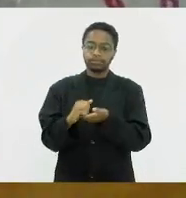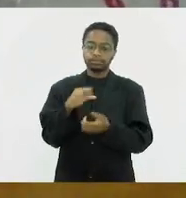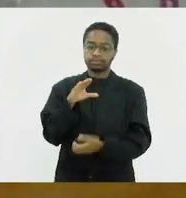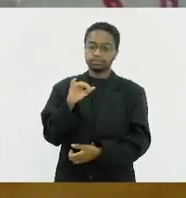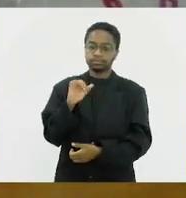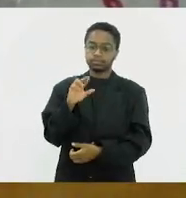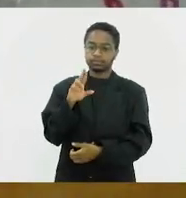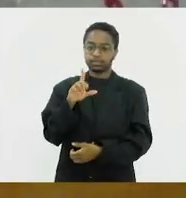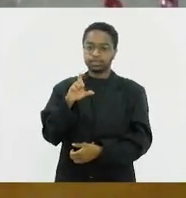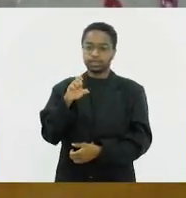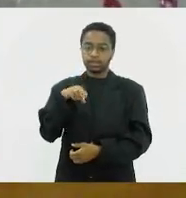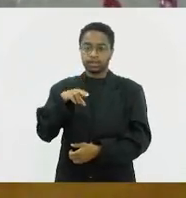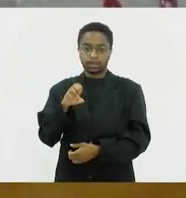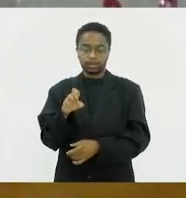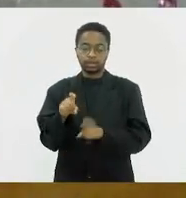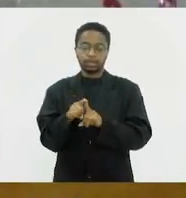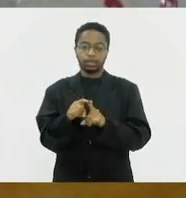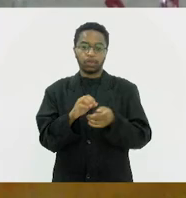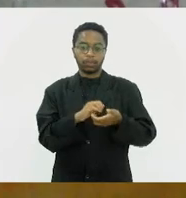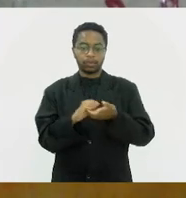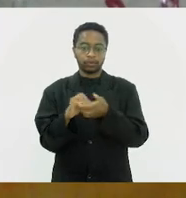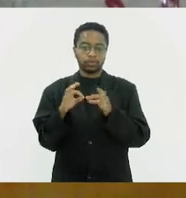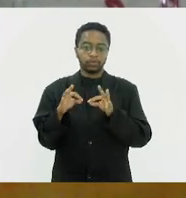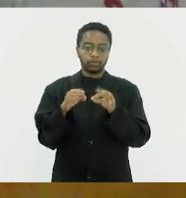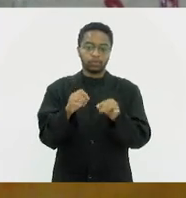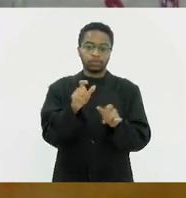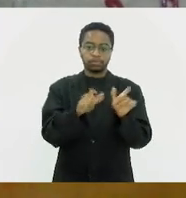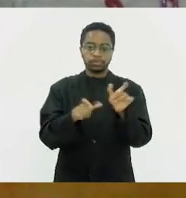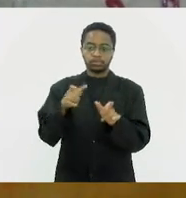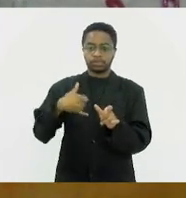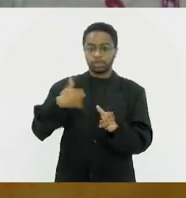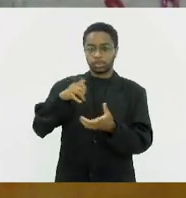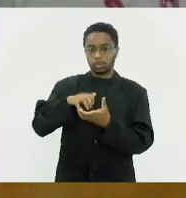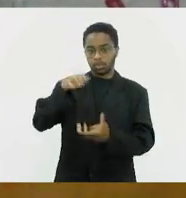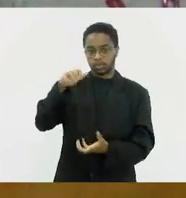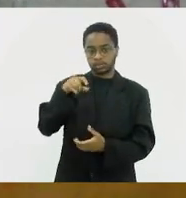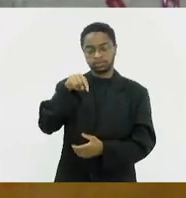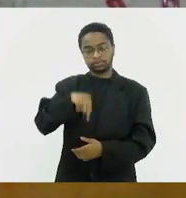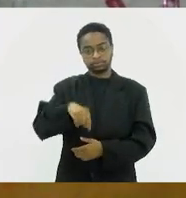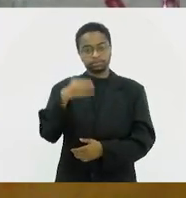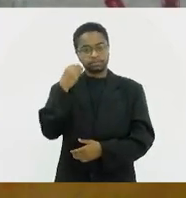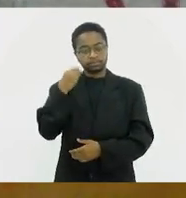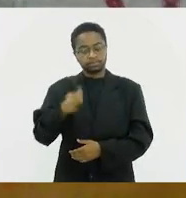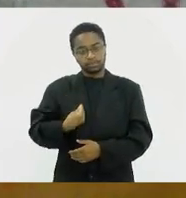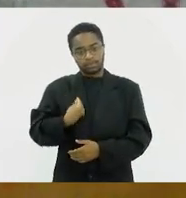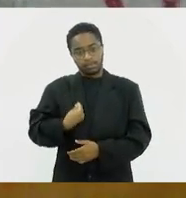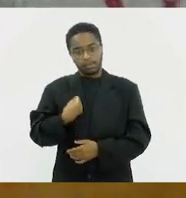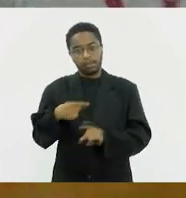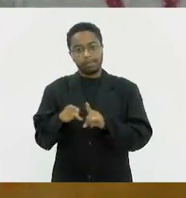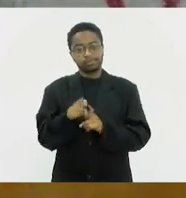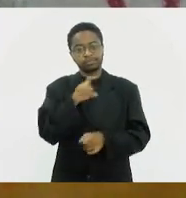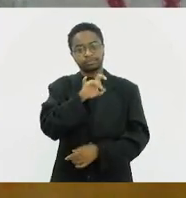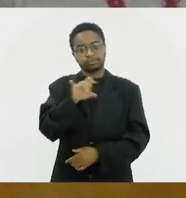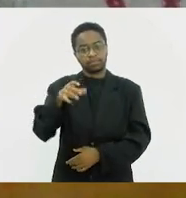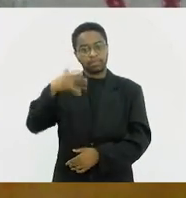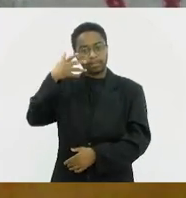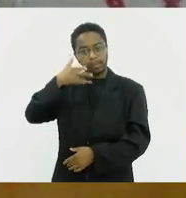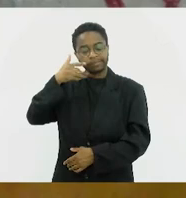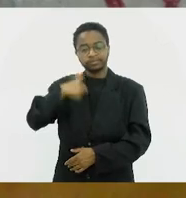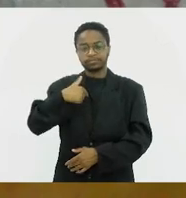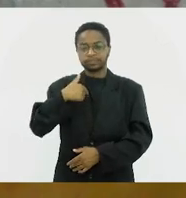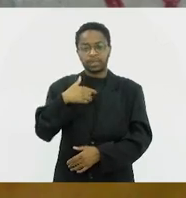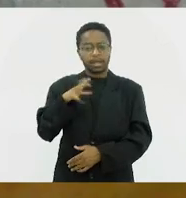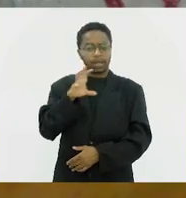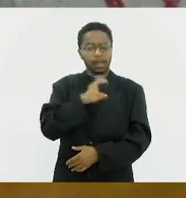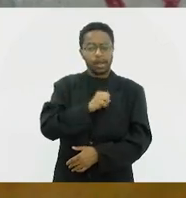e cumprimentando, eu cumprimento toda a melhor idade aqui presente, os nossos palestrantes. Sou fã dessa secretária